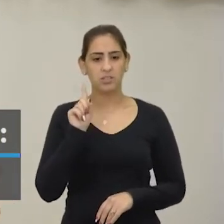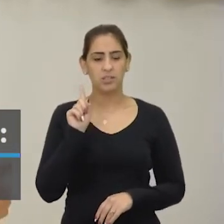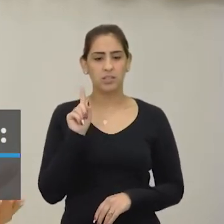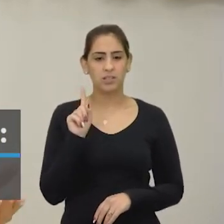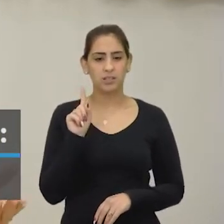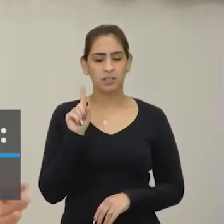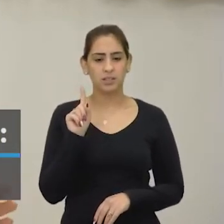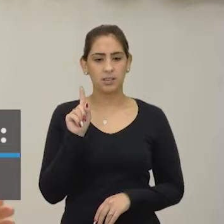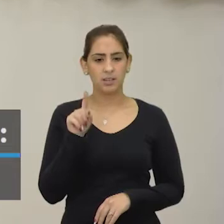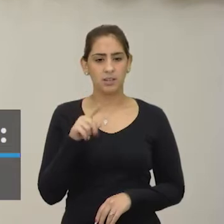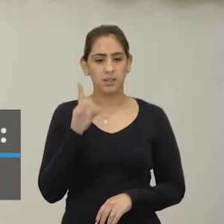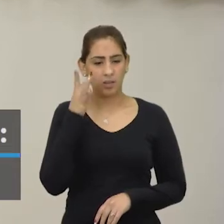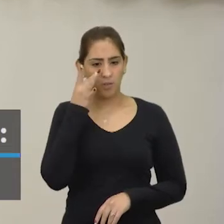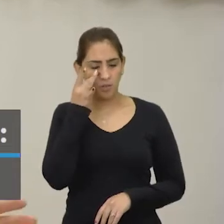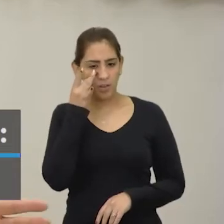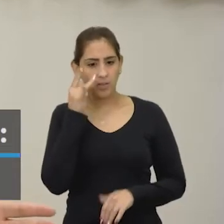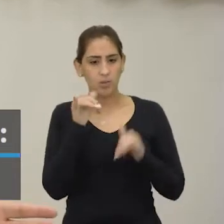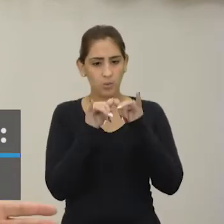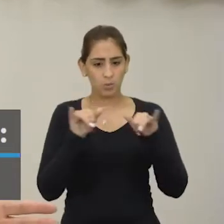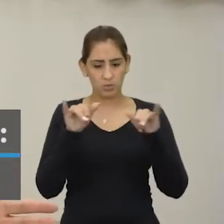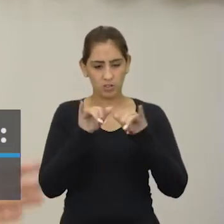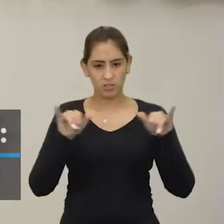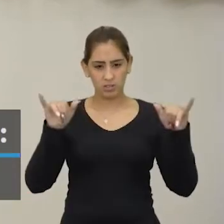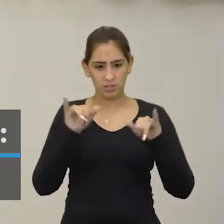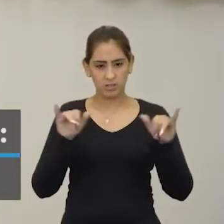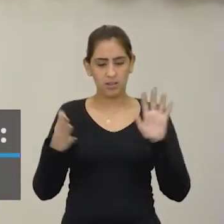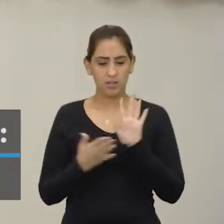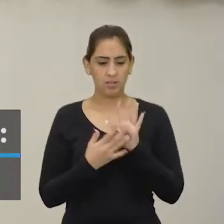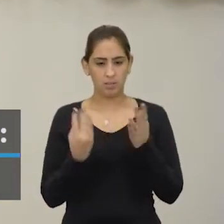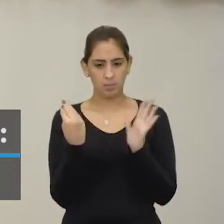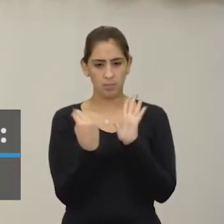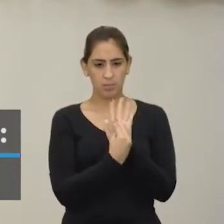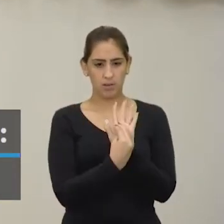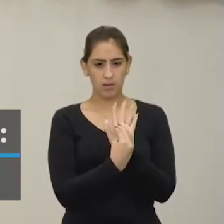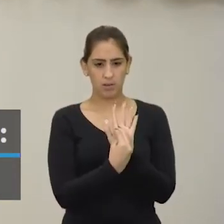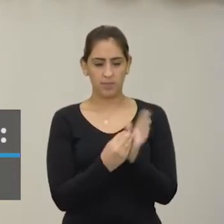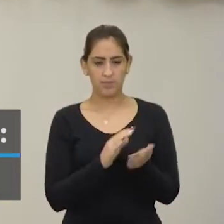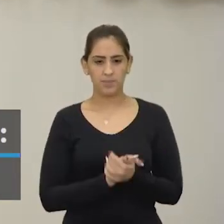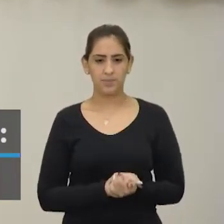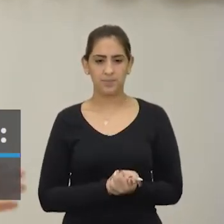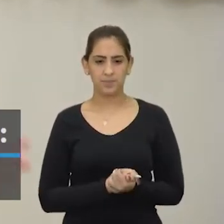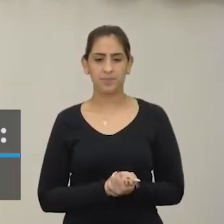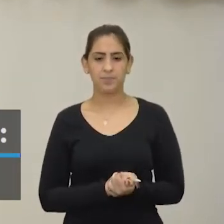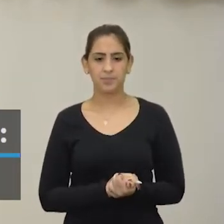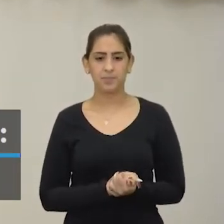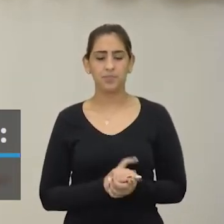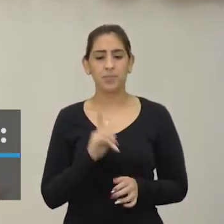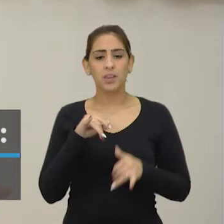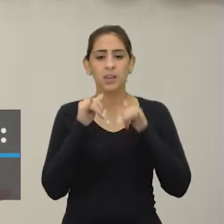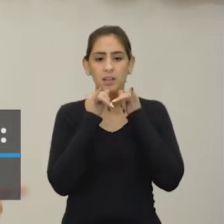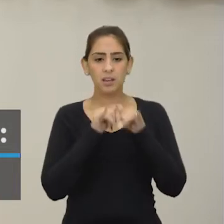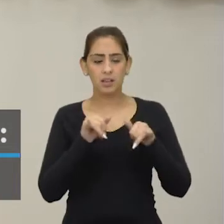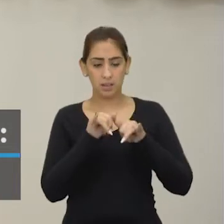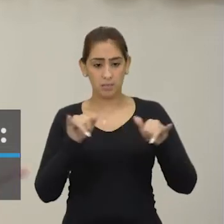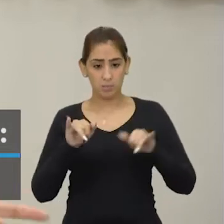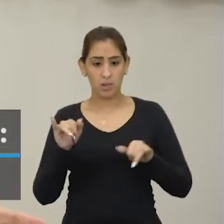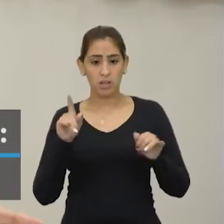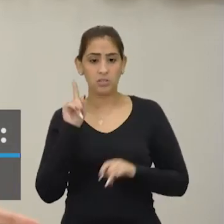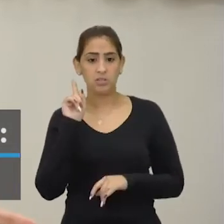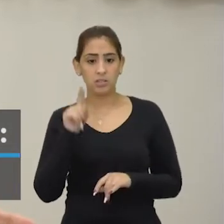E ao vivo, notícia publicada. Reportagem é ao vivo, é que faltou acento, mais normal. Reportagem é ao vivo e